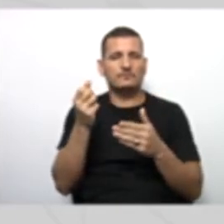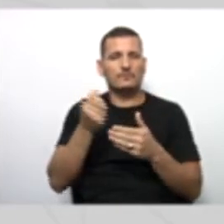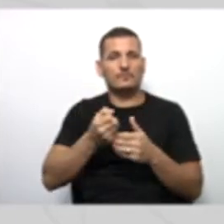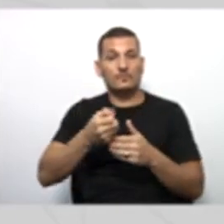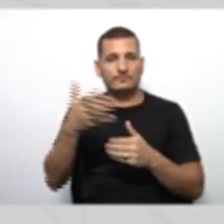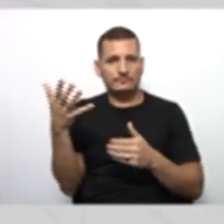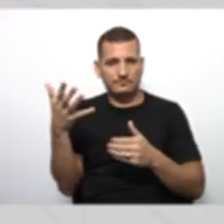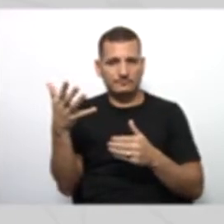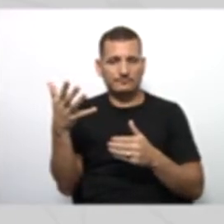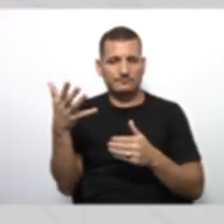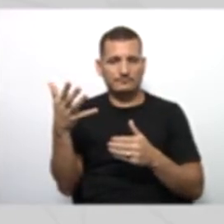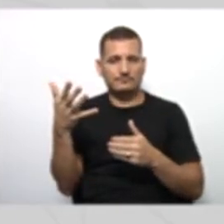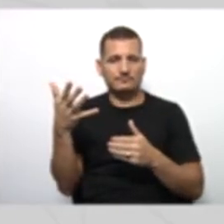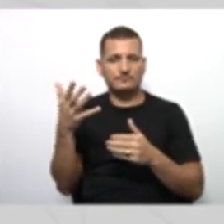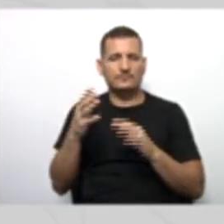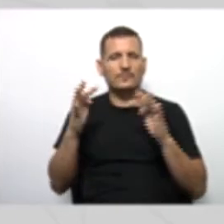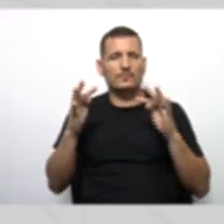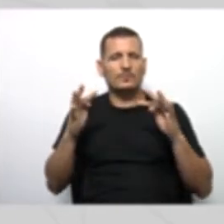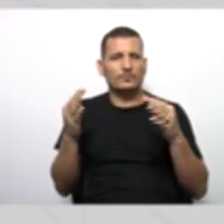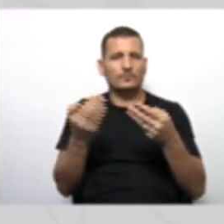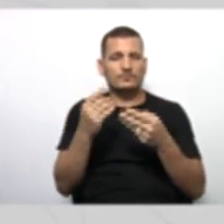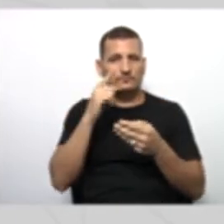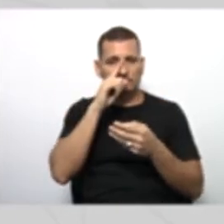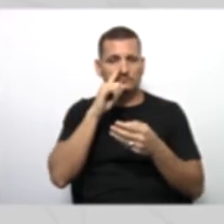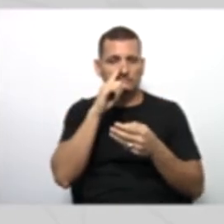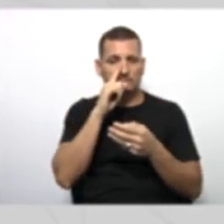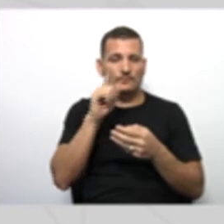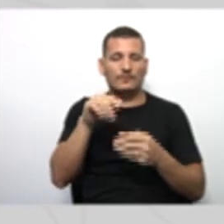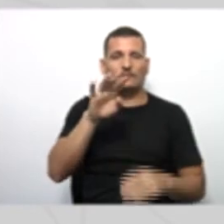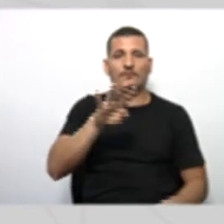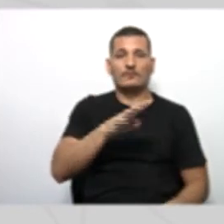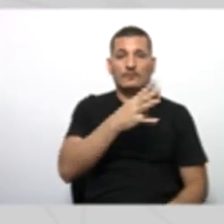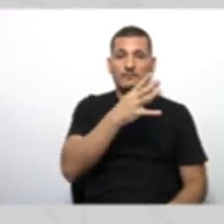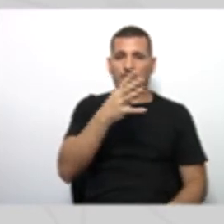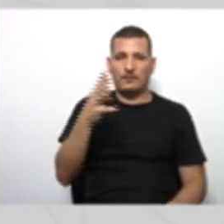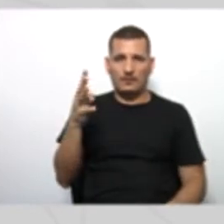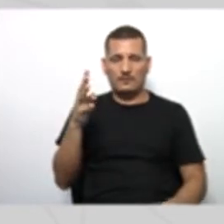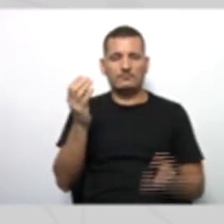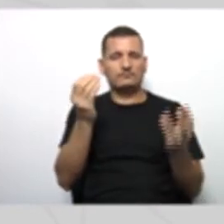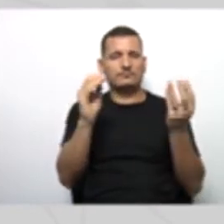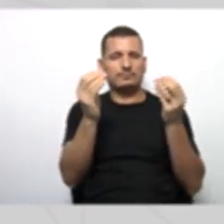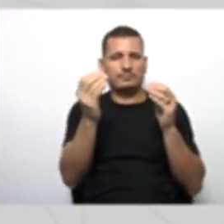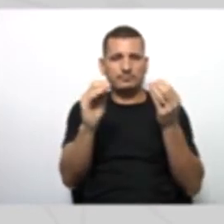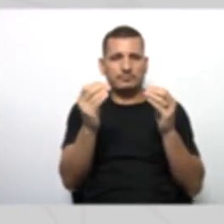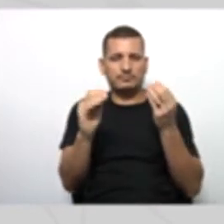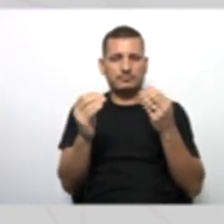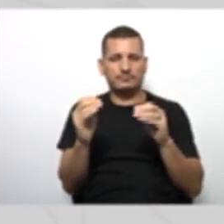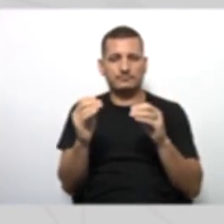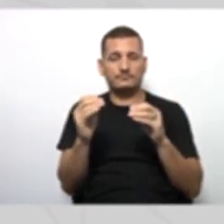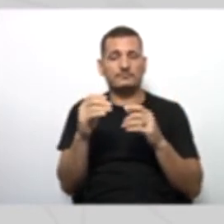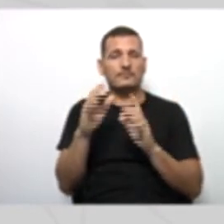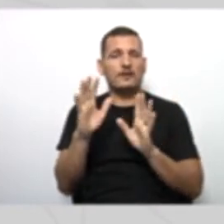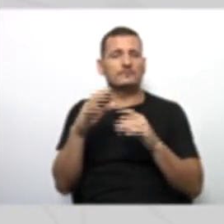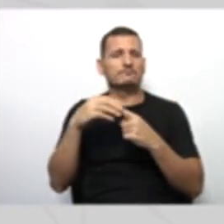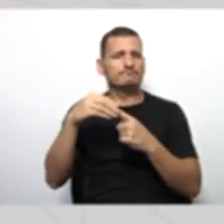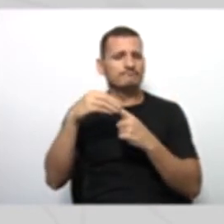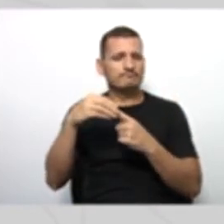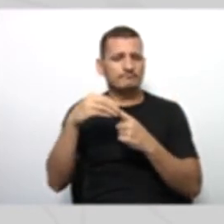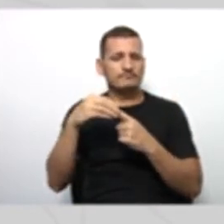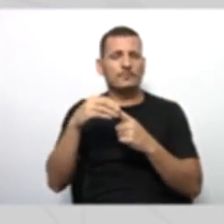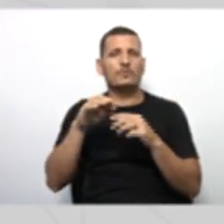risco. Nota 4. Tá? Então eu posso usar essa tabela aí, ó, e gerar, e depois eu vou